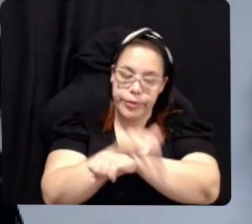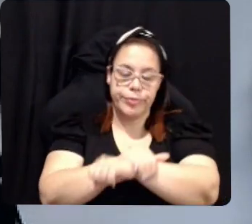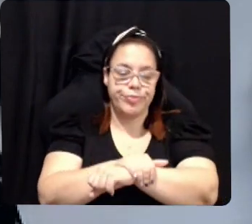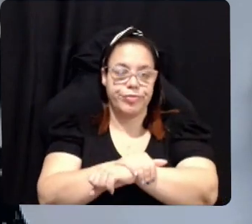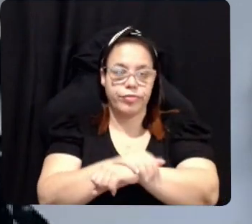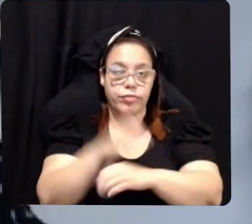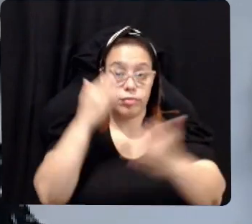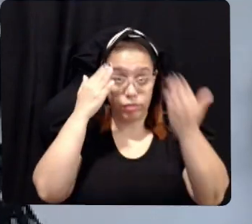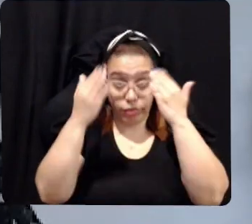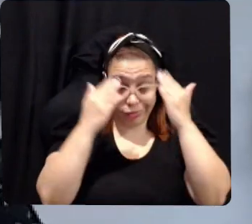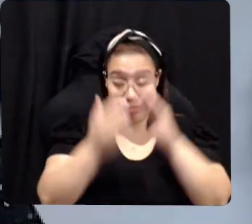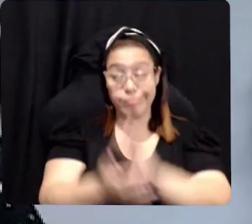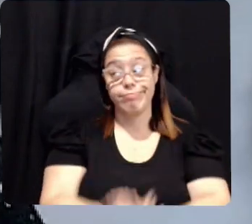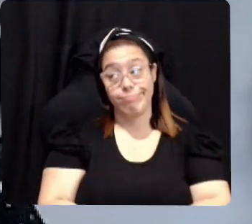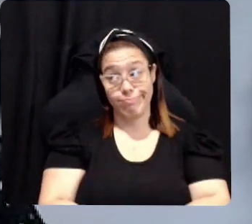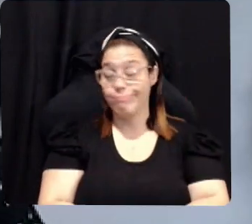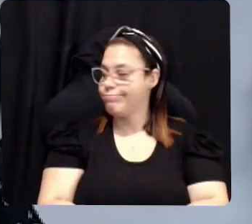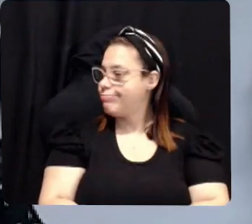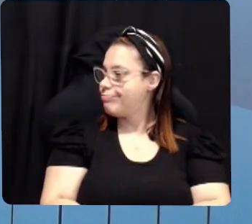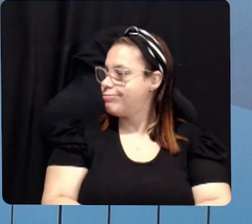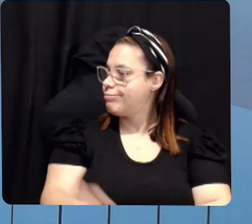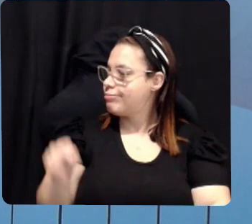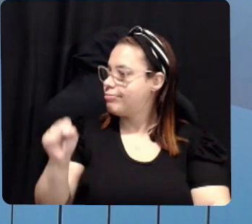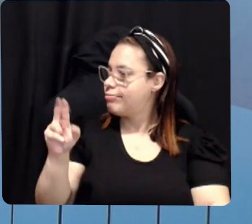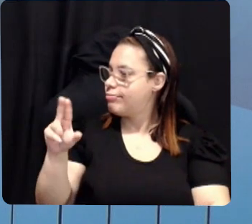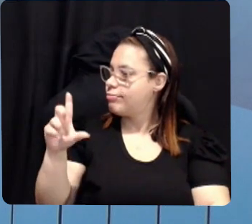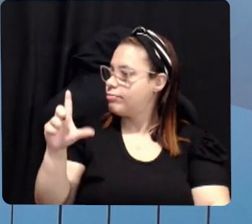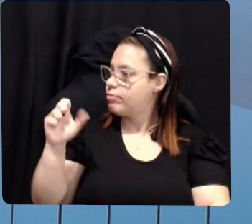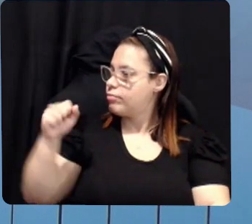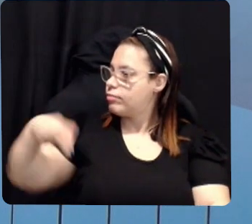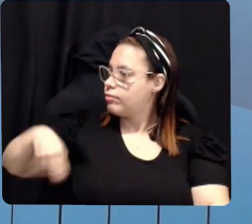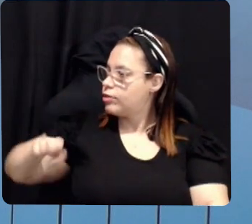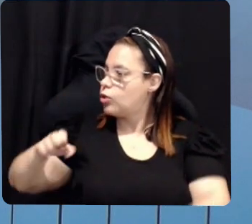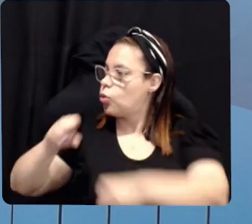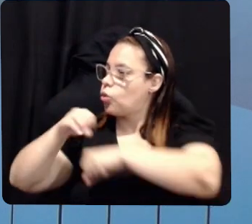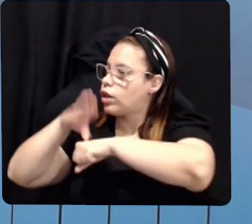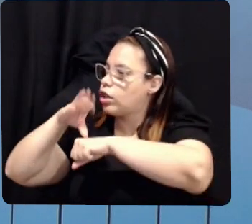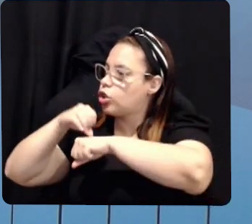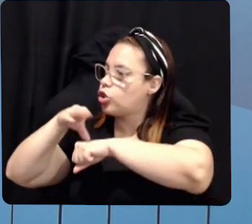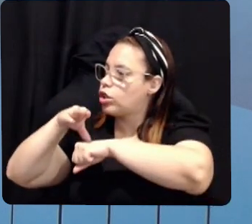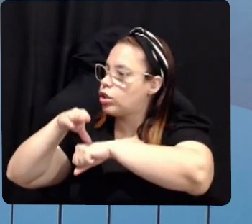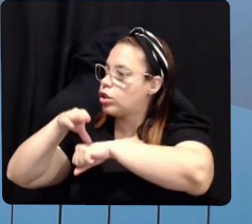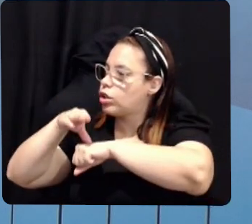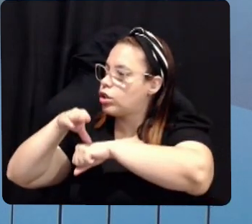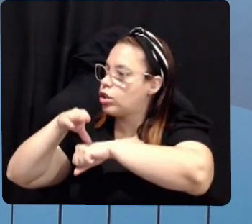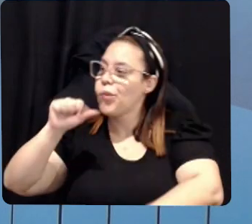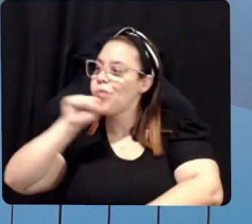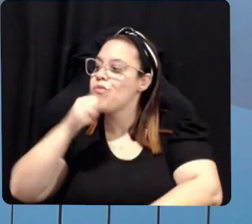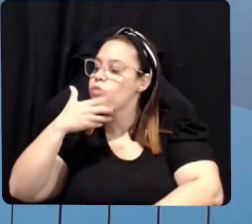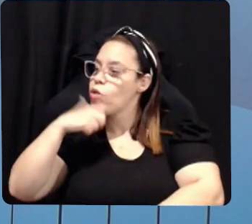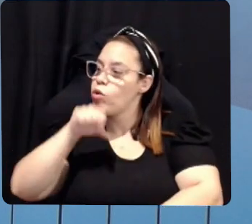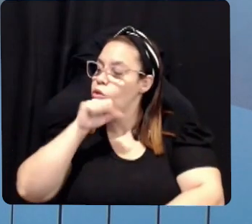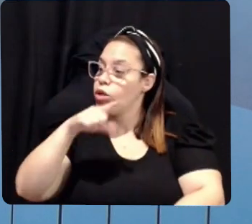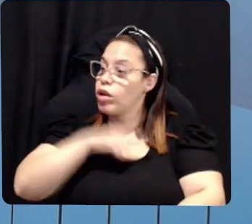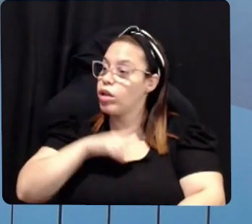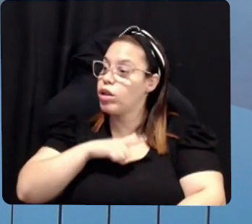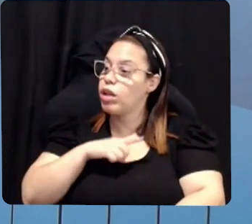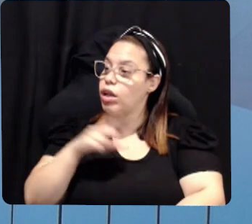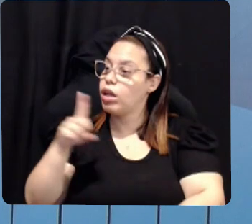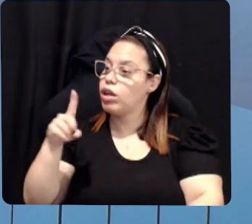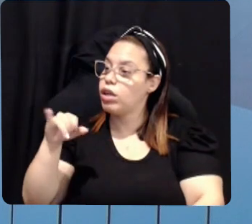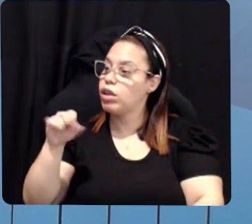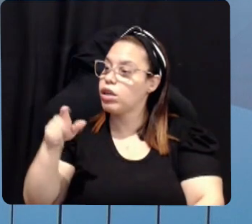estratégias terapêuticas. Sulene, seriam assim as dicas, né, para os pais que têm crianças